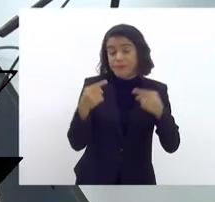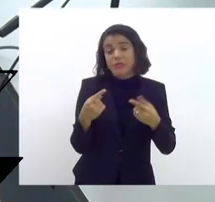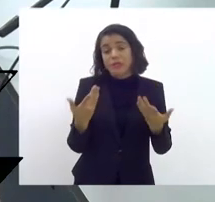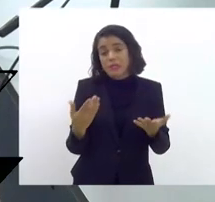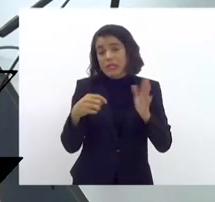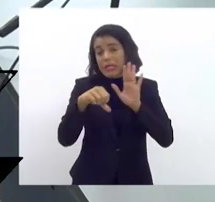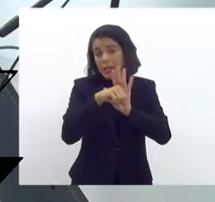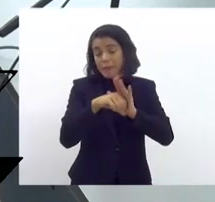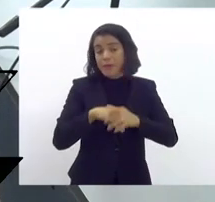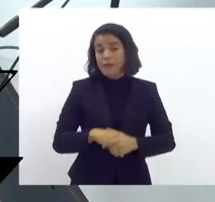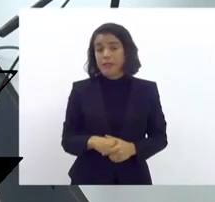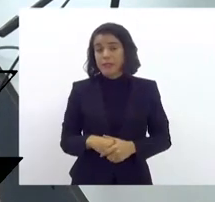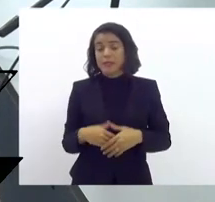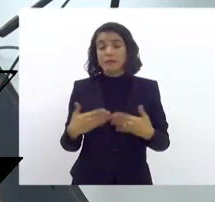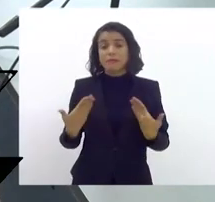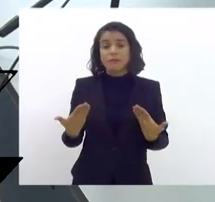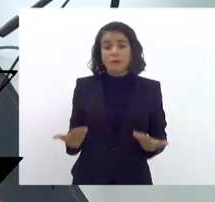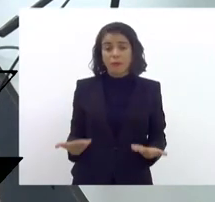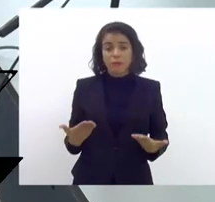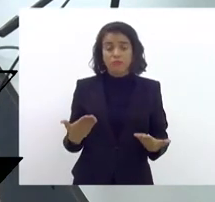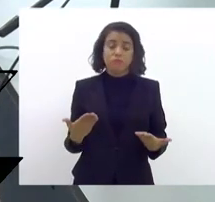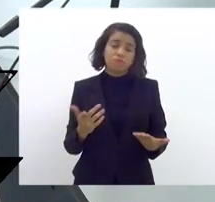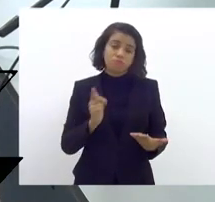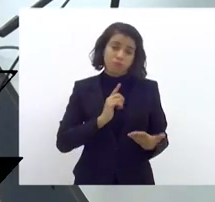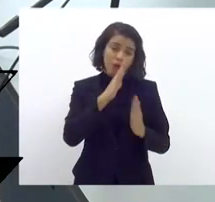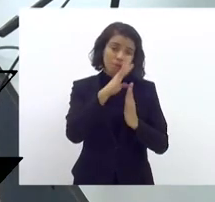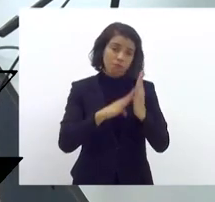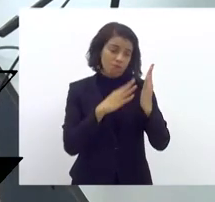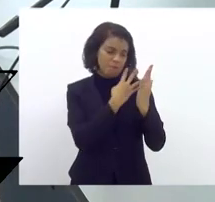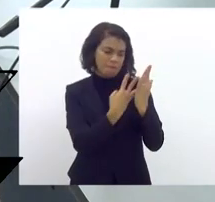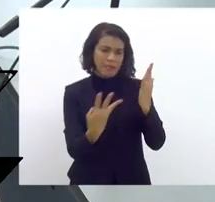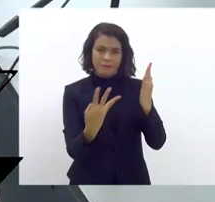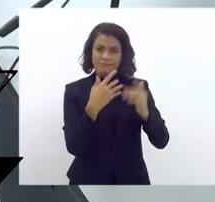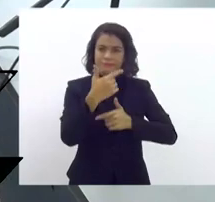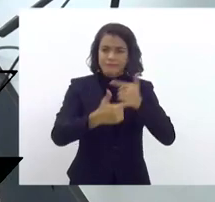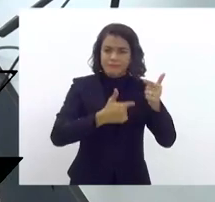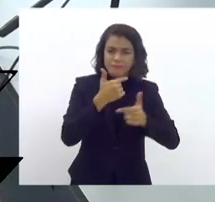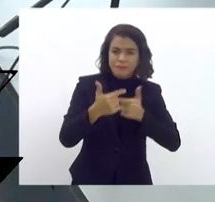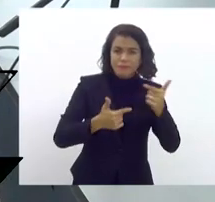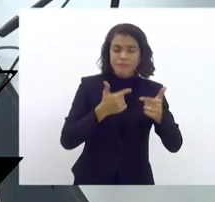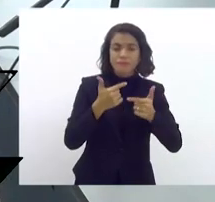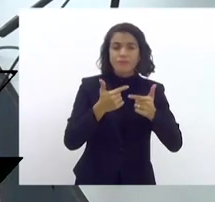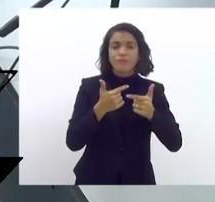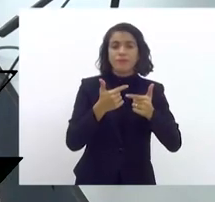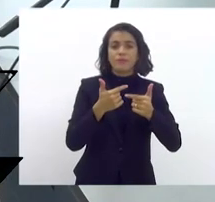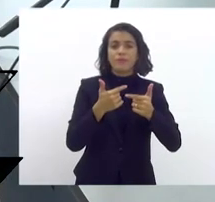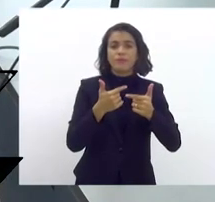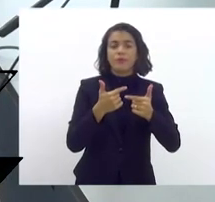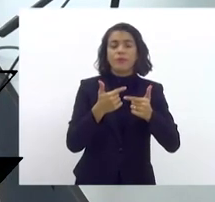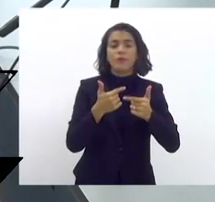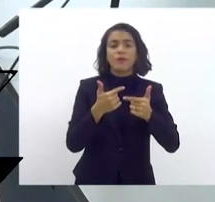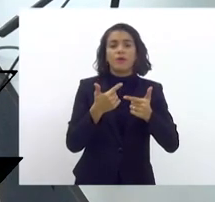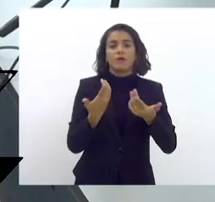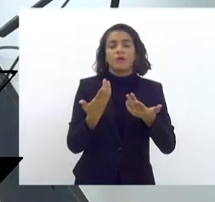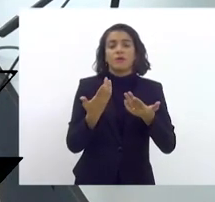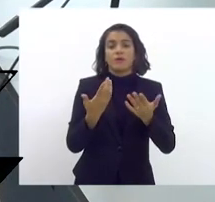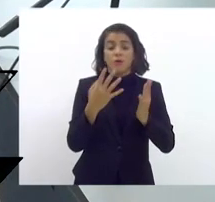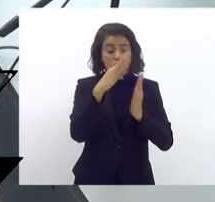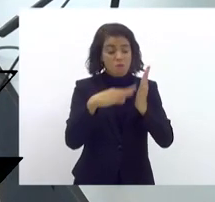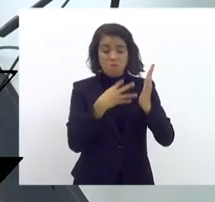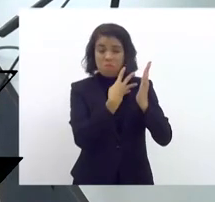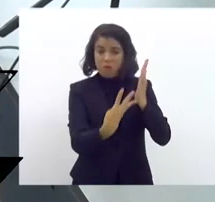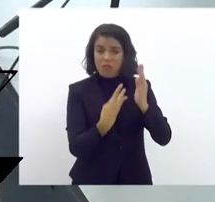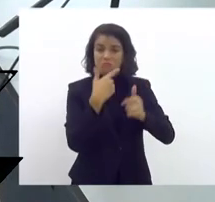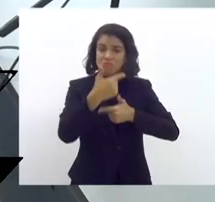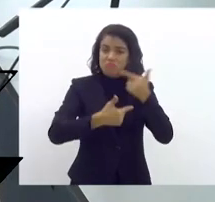tem nesse presente plano de trabalho é que está um plano de